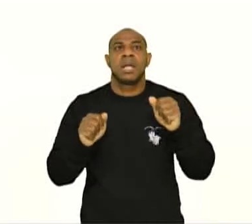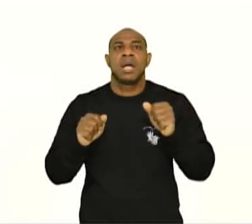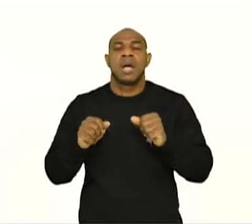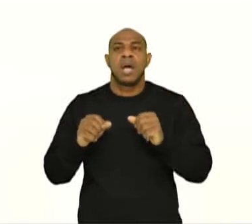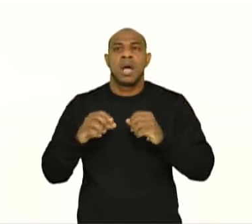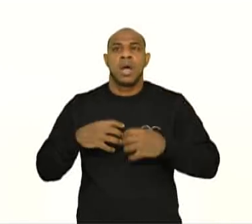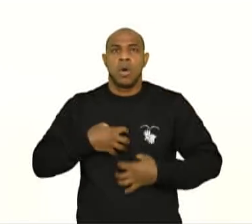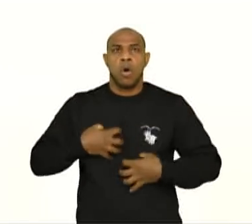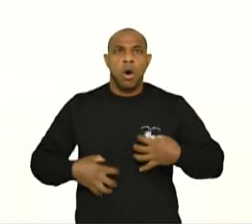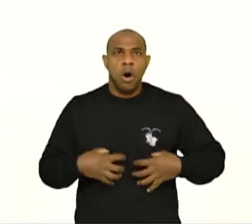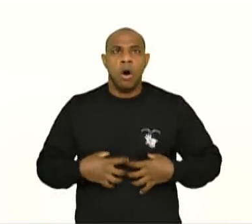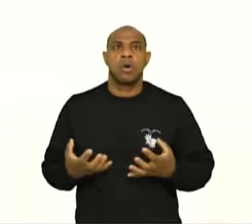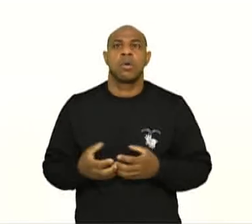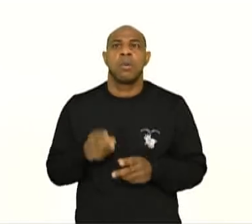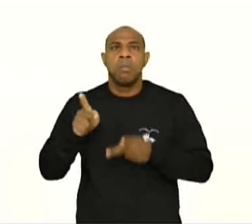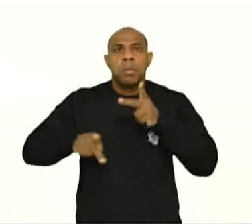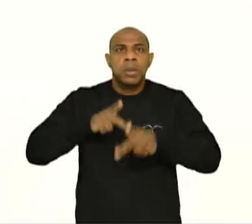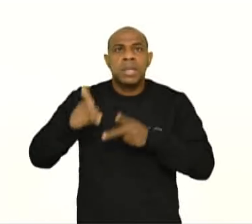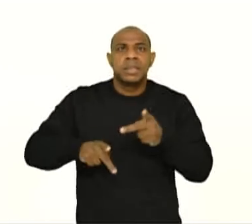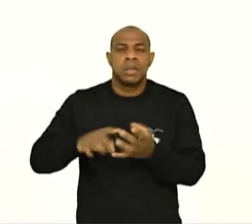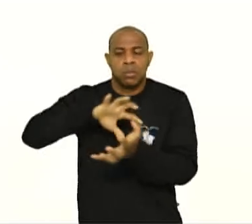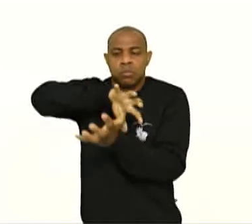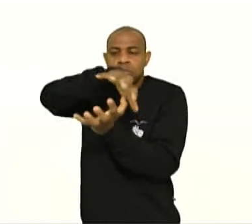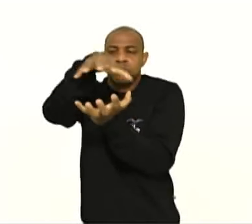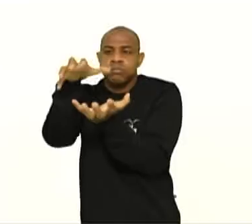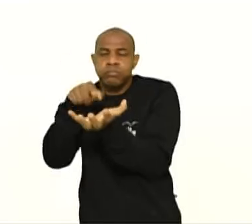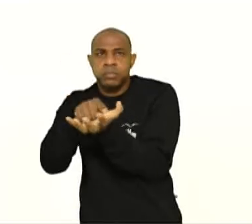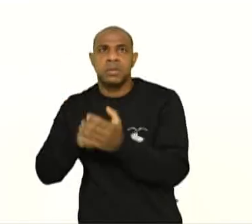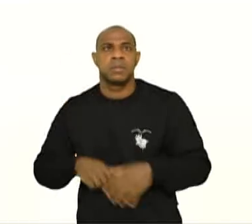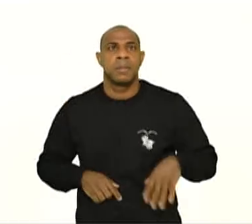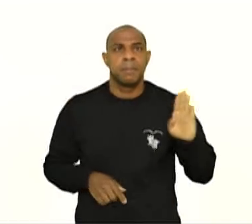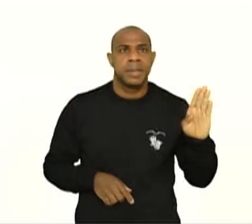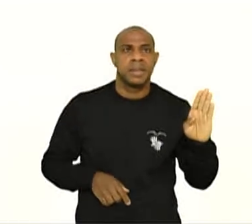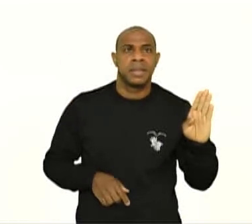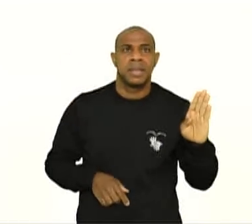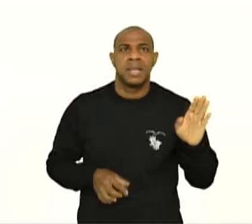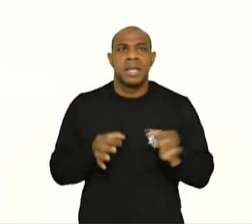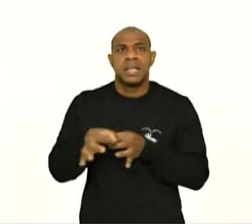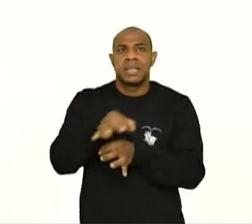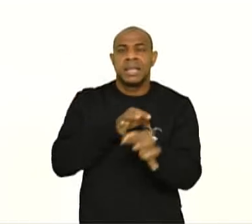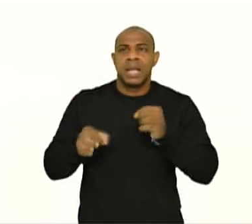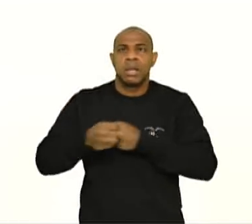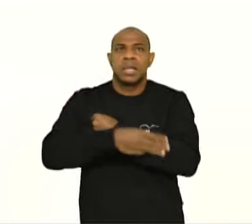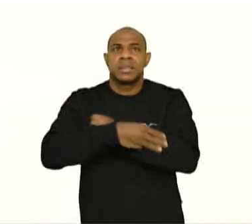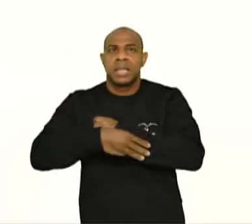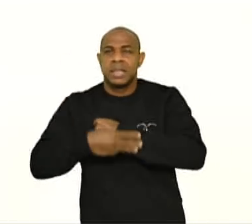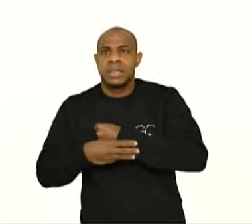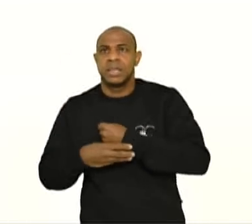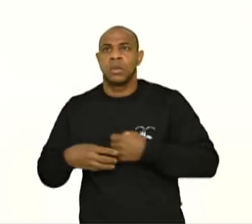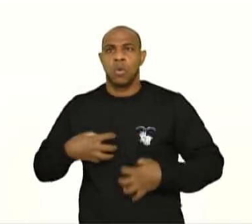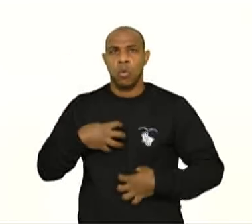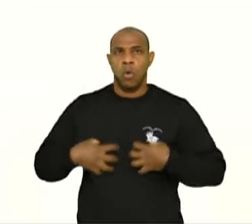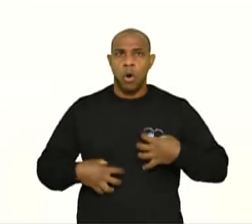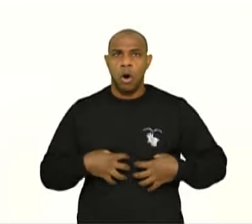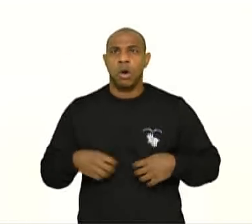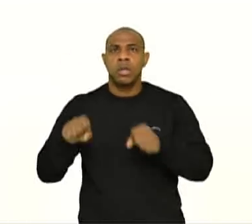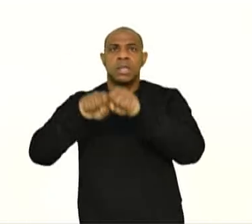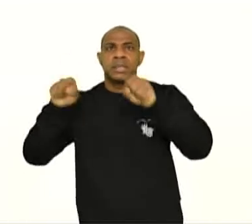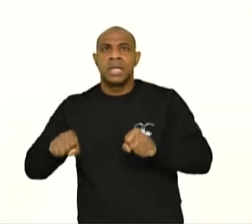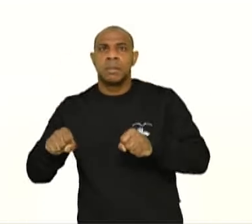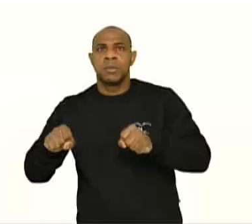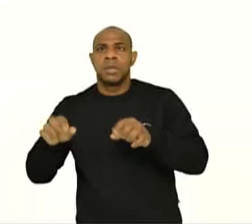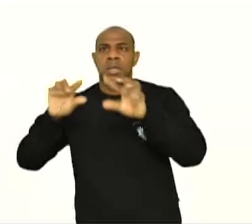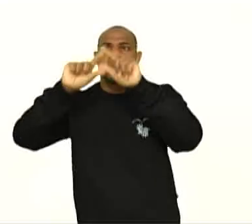e ecossistema, seria uma das sequências. Letra B, célula, tecido, órgão, sistema e